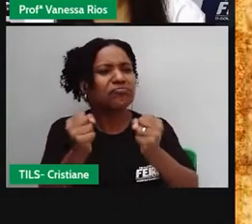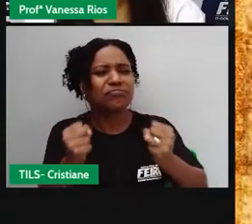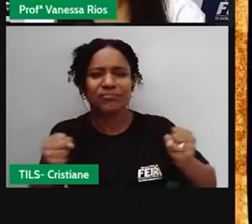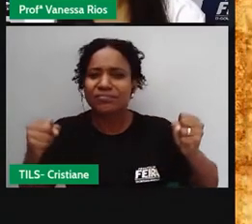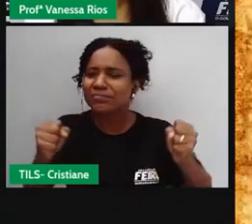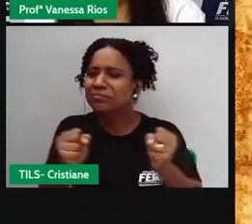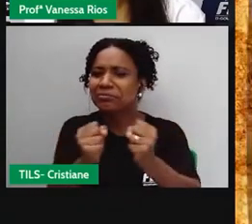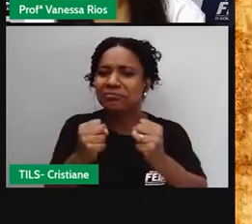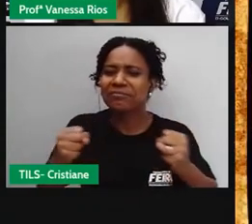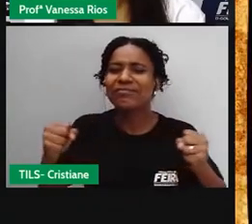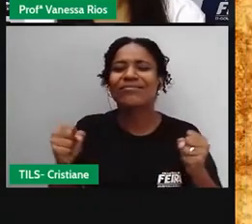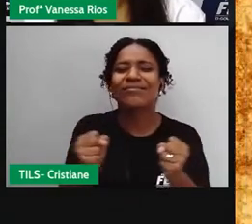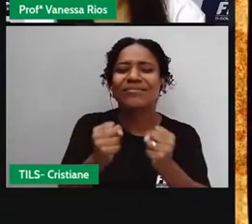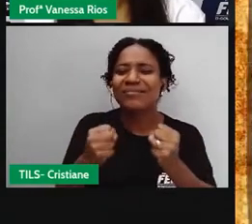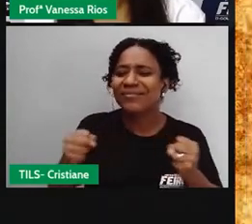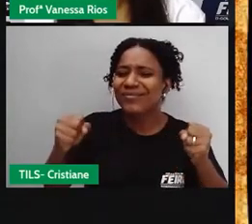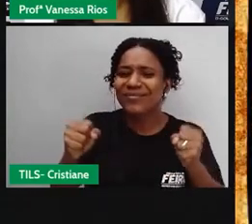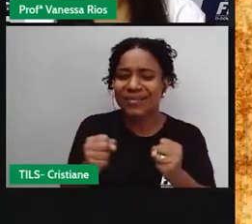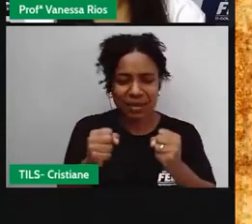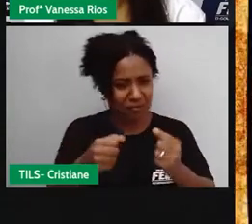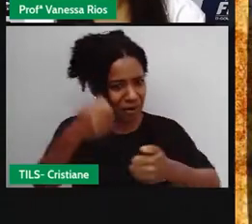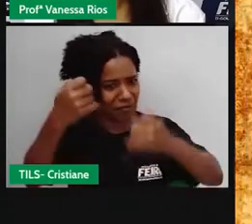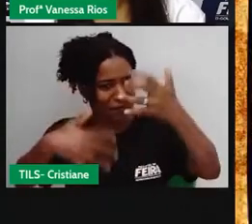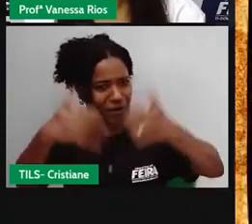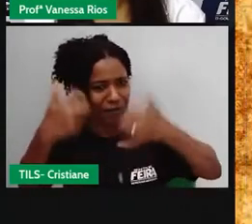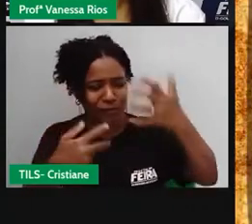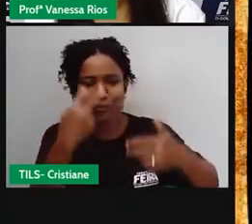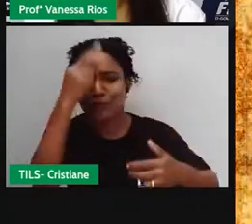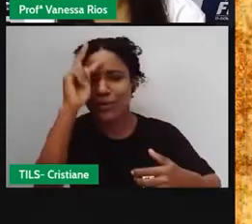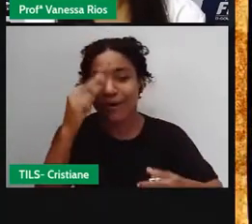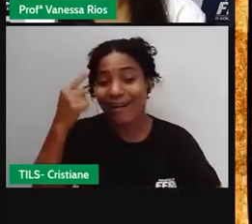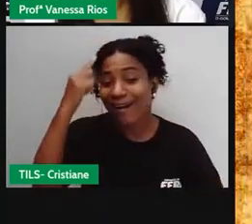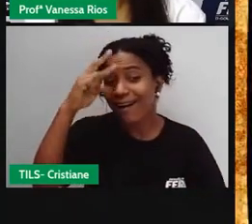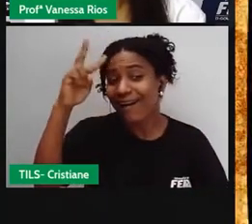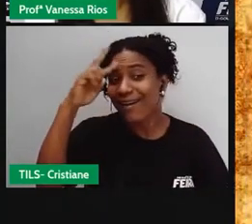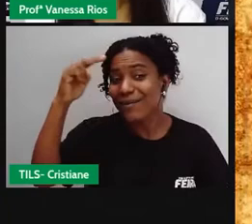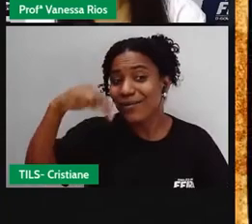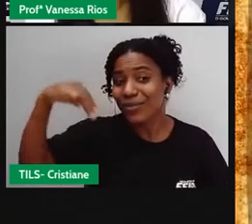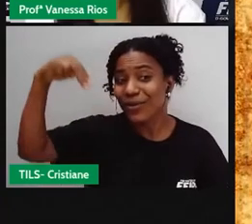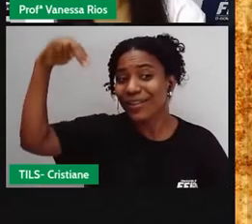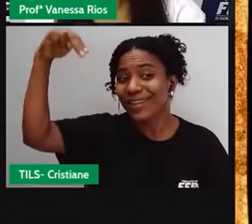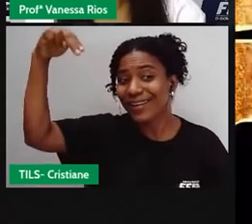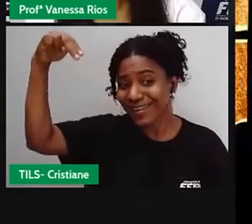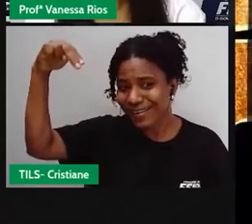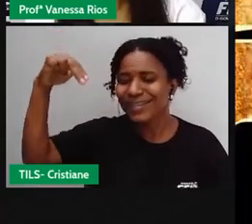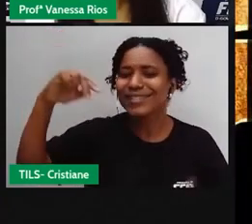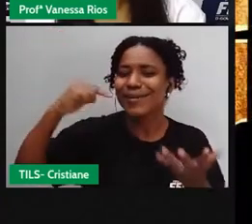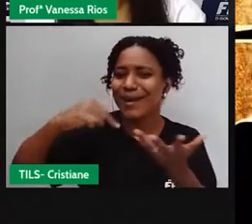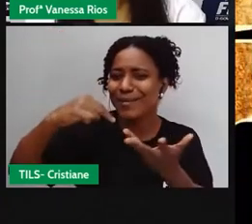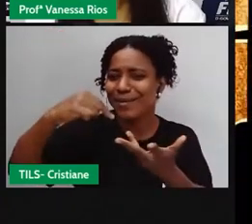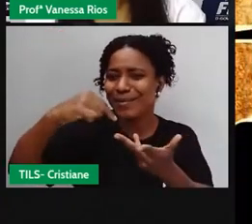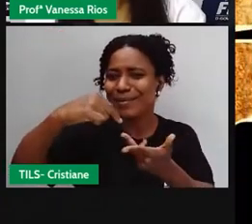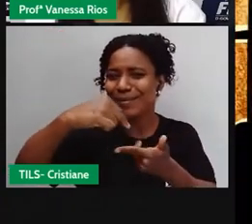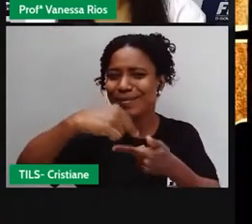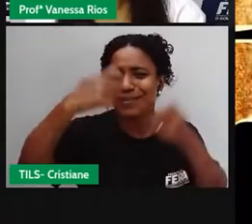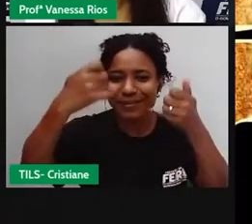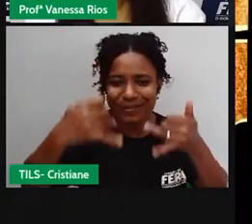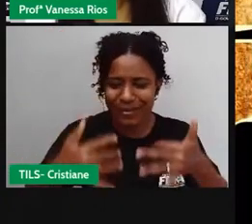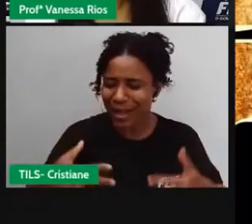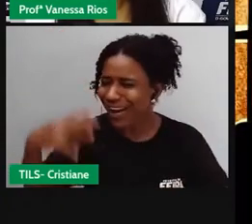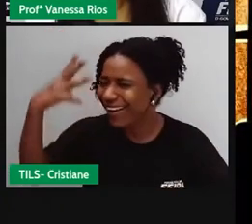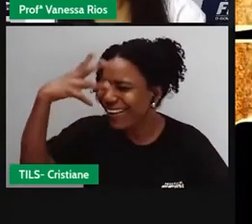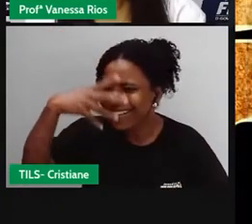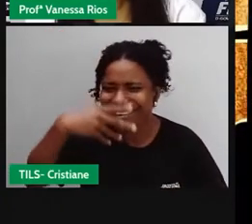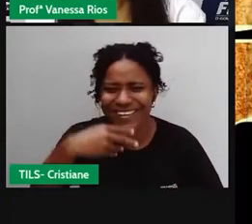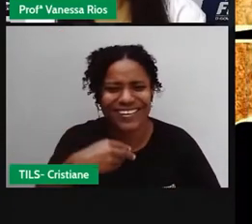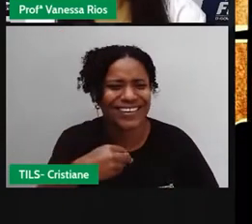braços. Ele contava as histórias do Nordeste e cantava um monte de coisa de lá. E era uma coisa mais bonita que a